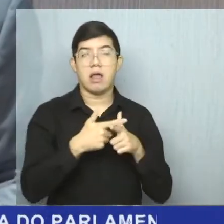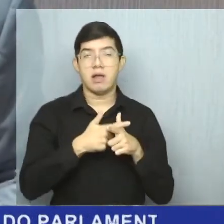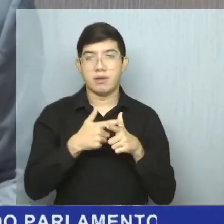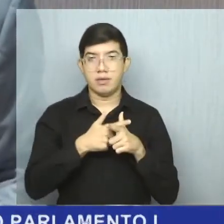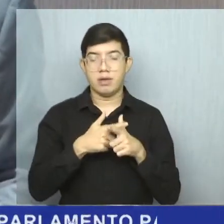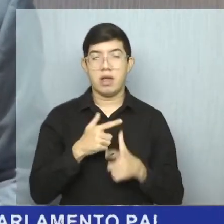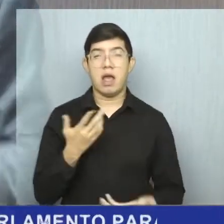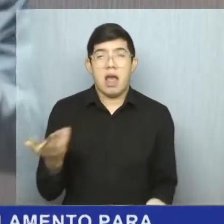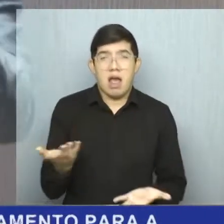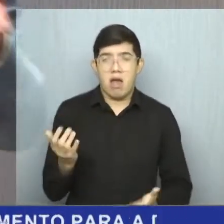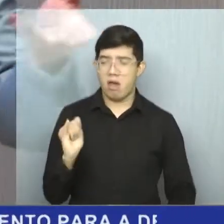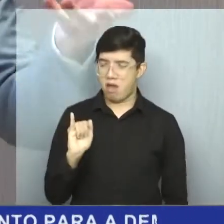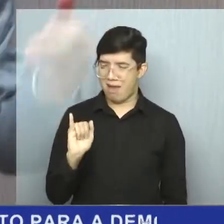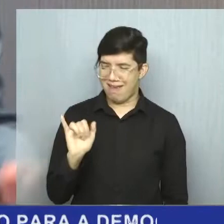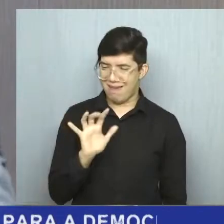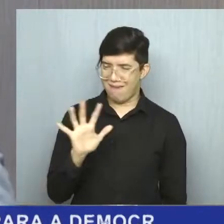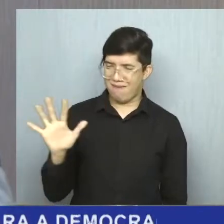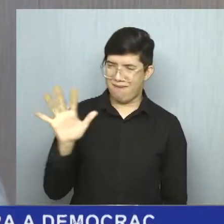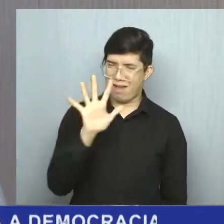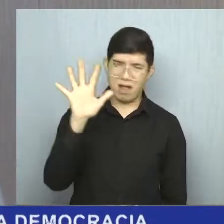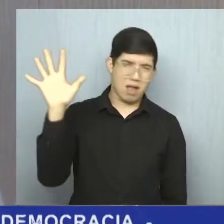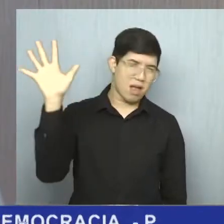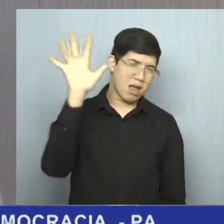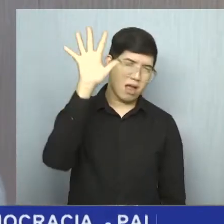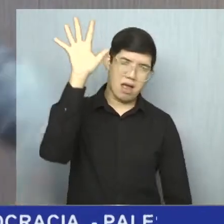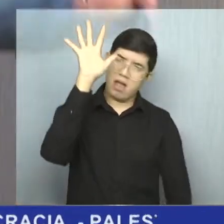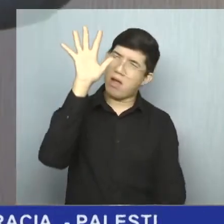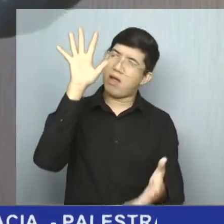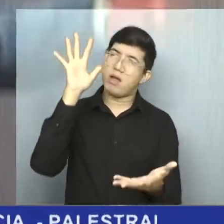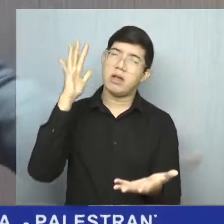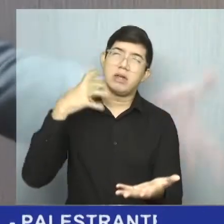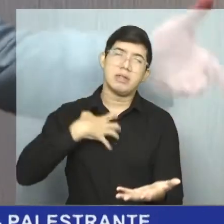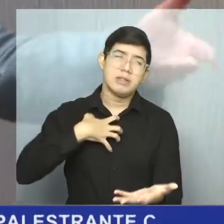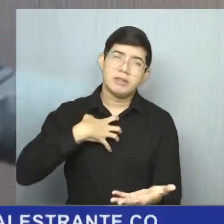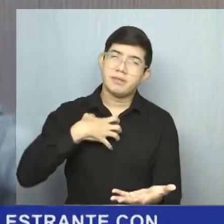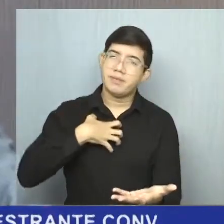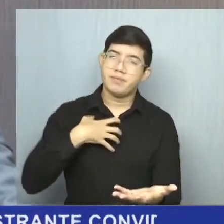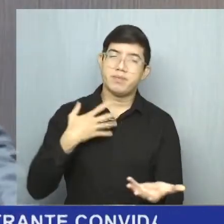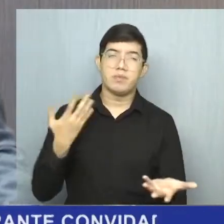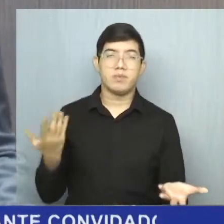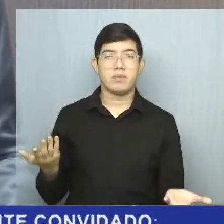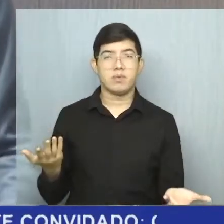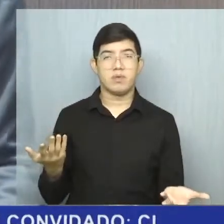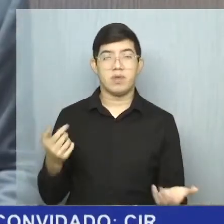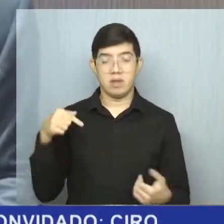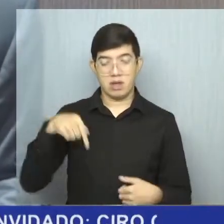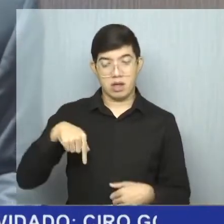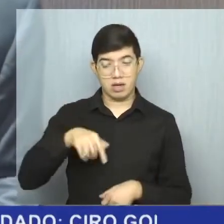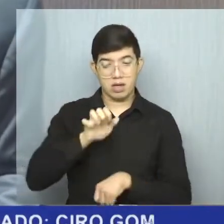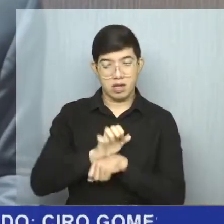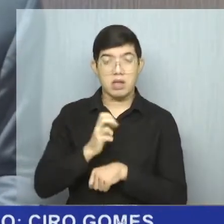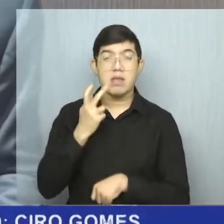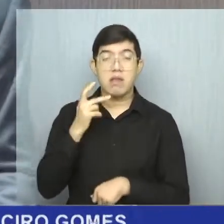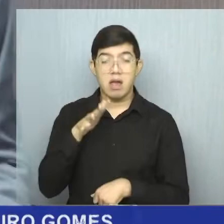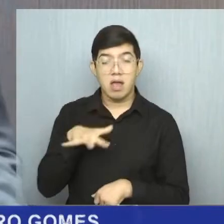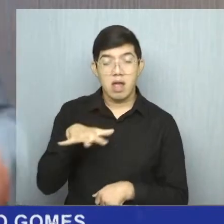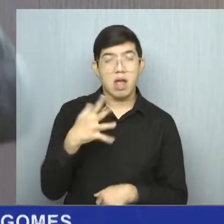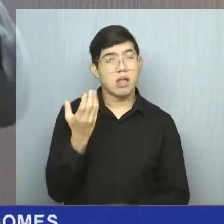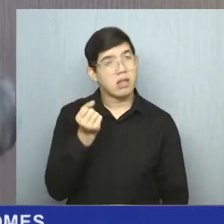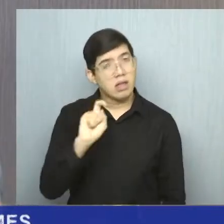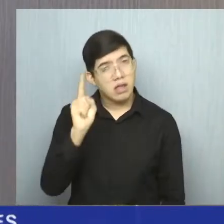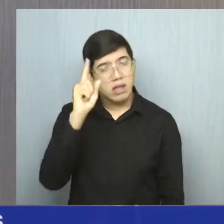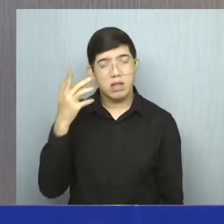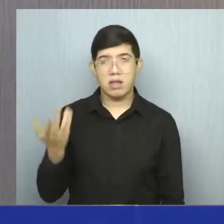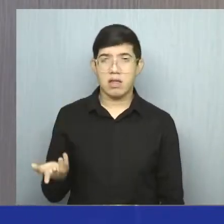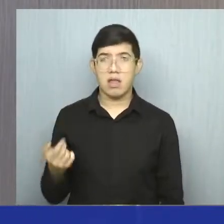anos. E são preços administrados pelo governo. Não é possível que os cearenses aceitemos 25% de aumento na